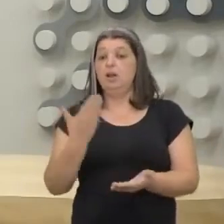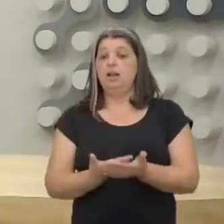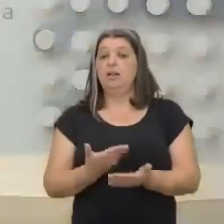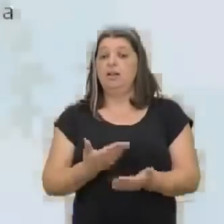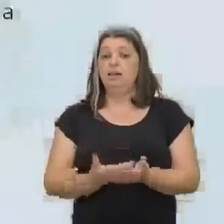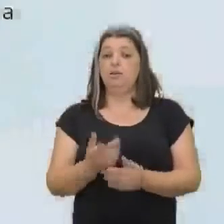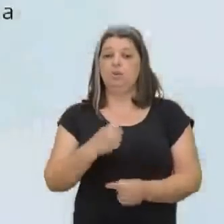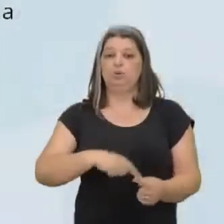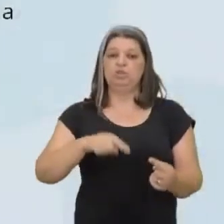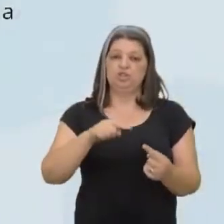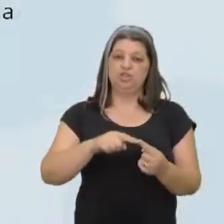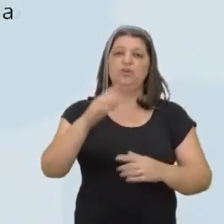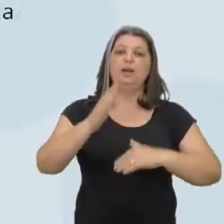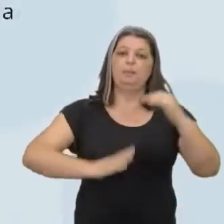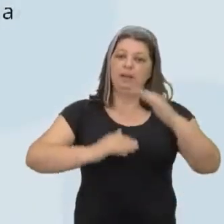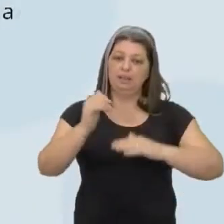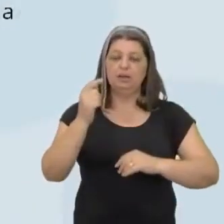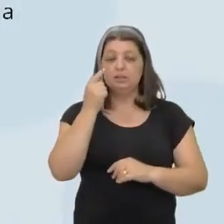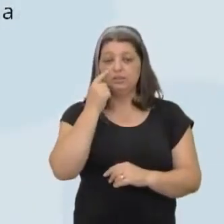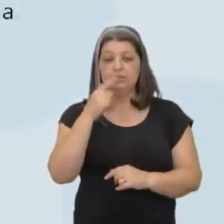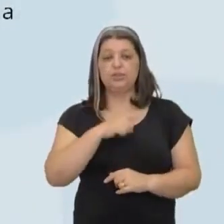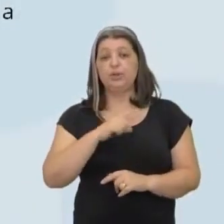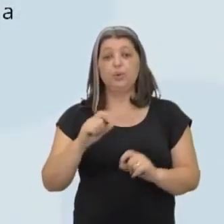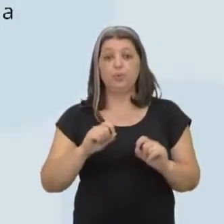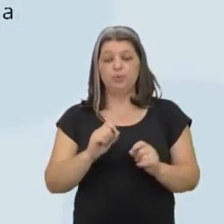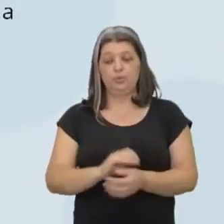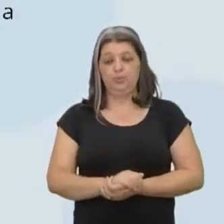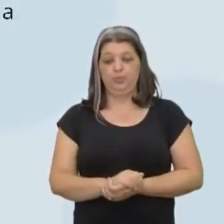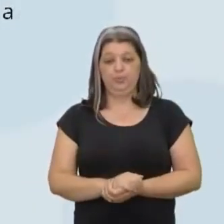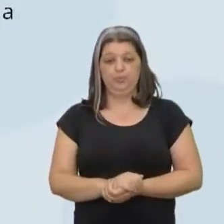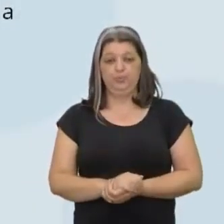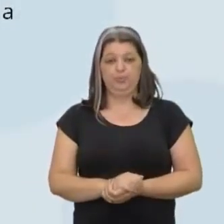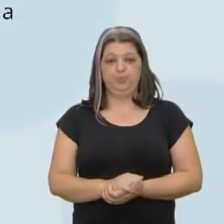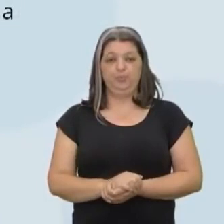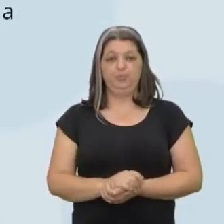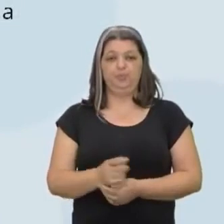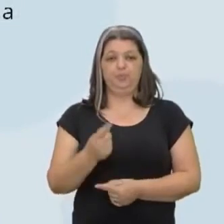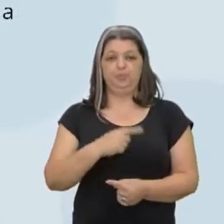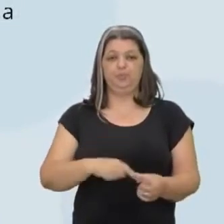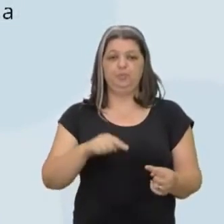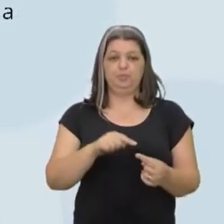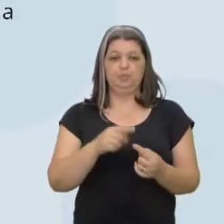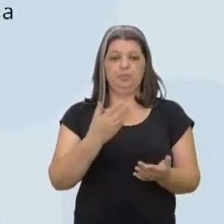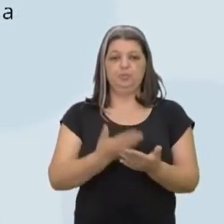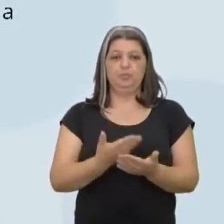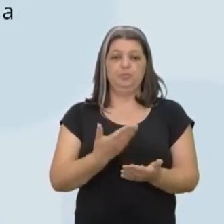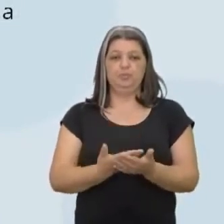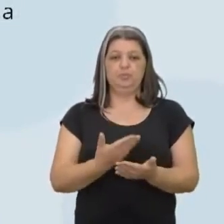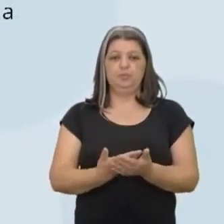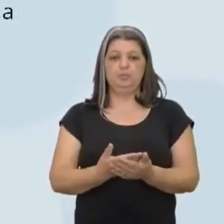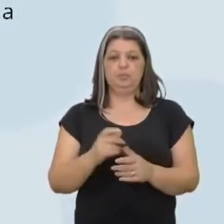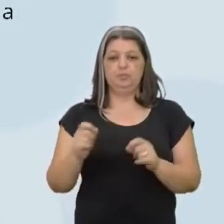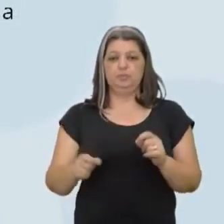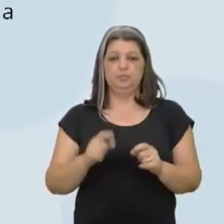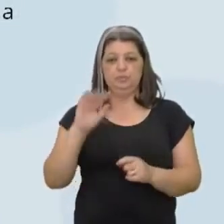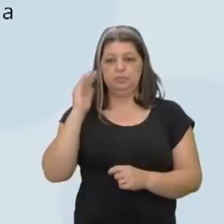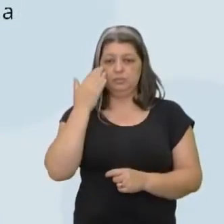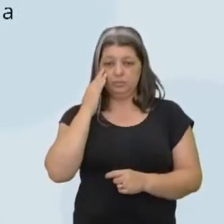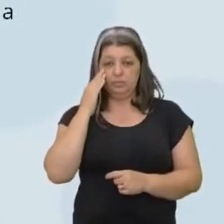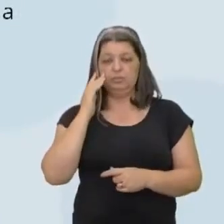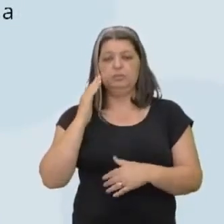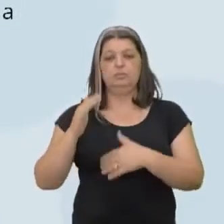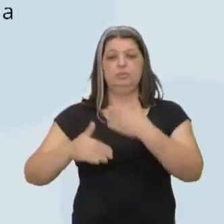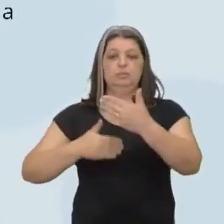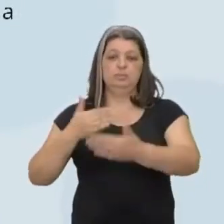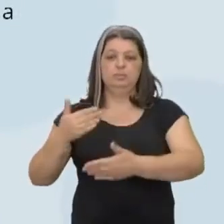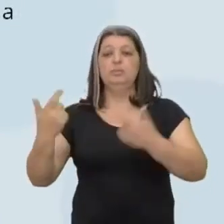os objetivos, as habilidades. Vamos ver aí o que a gente vai trabalhar hoje. Os objetivos da aula. A entender o processo